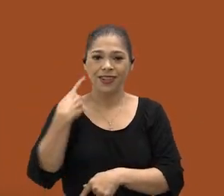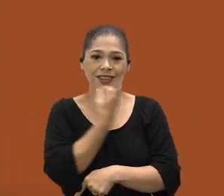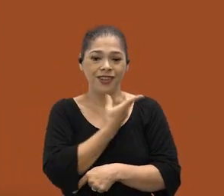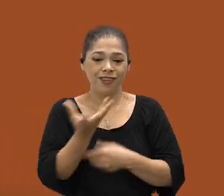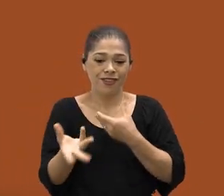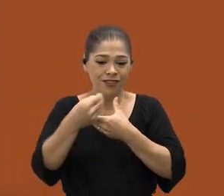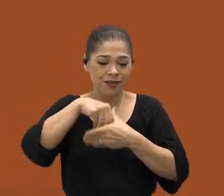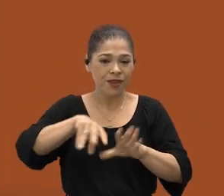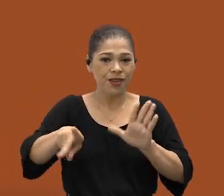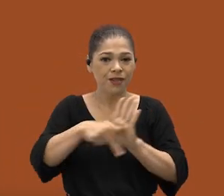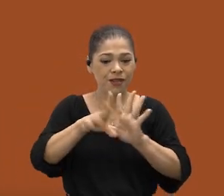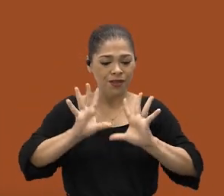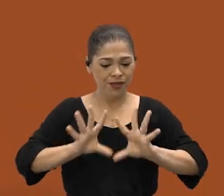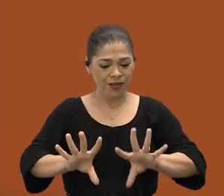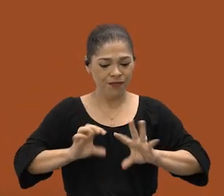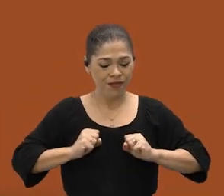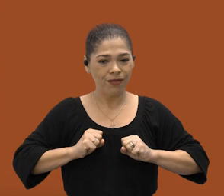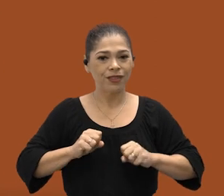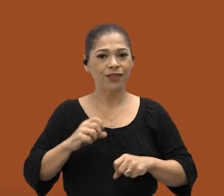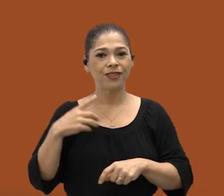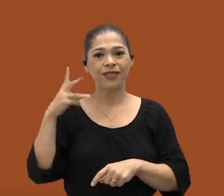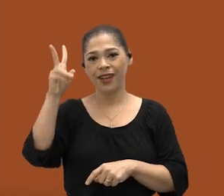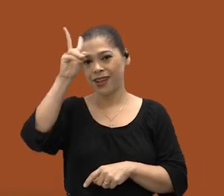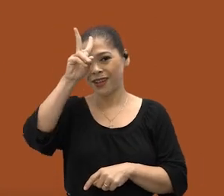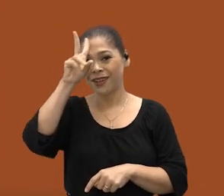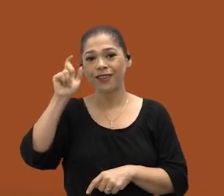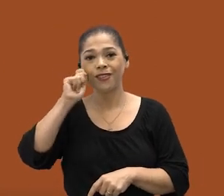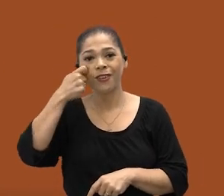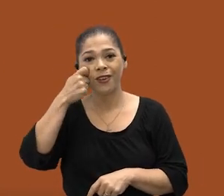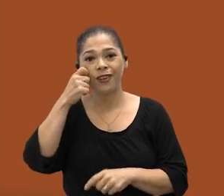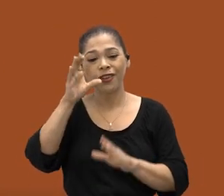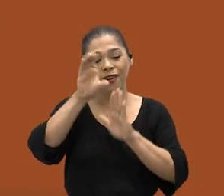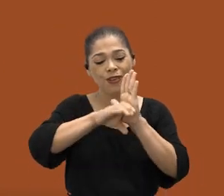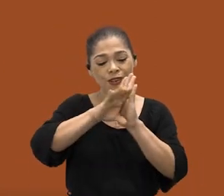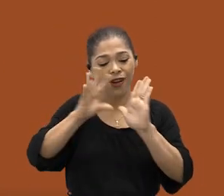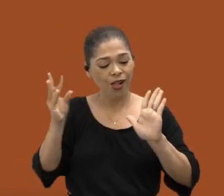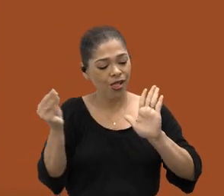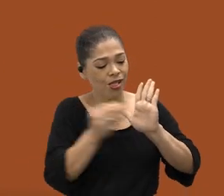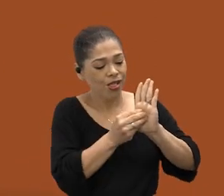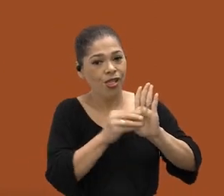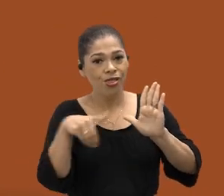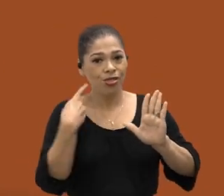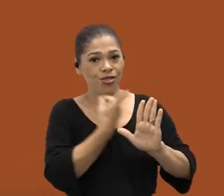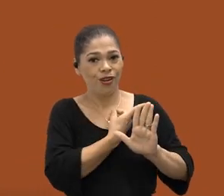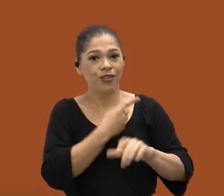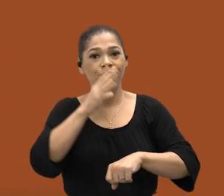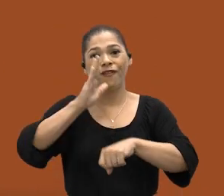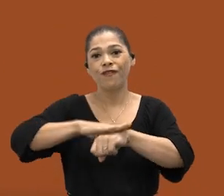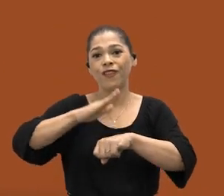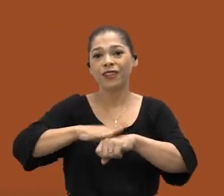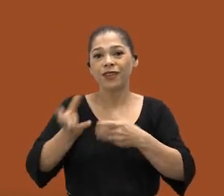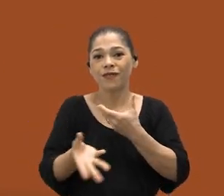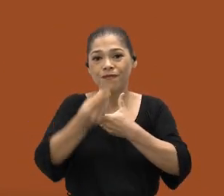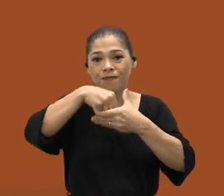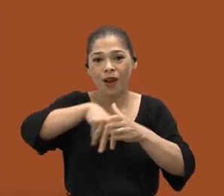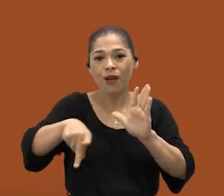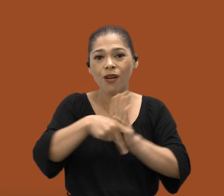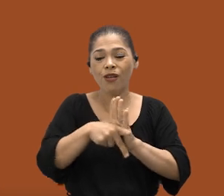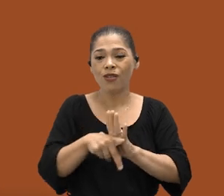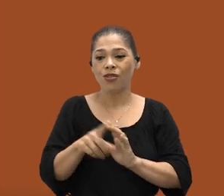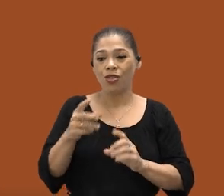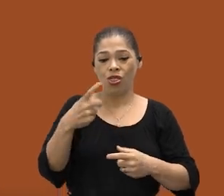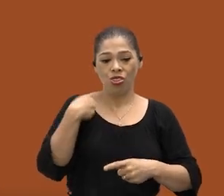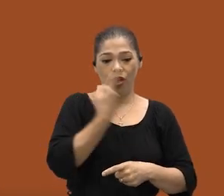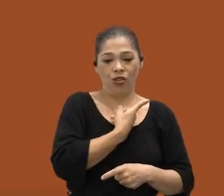nós também fazemos parte eu acho que a grande questão da história negra que é ser colocada nos currículos a dizer nós fazemos parte